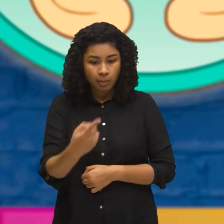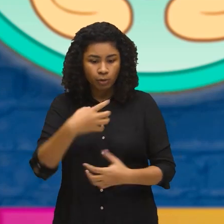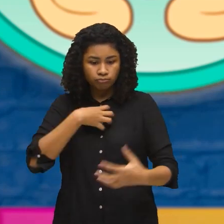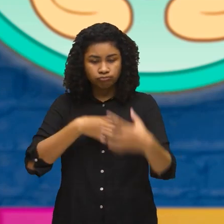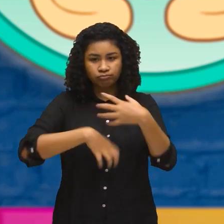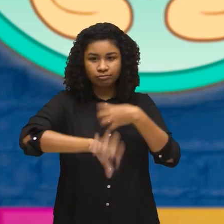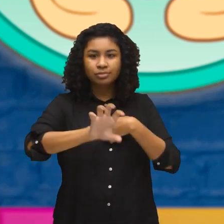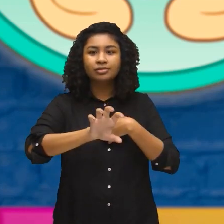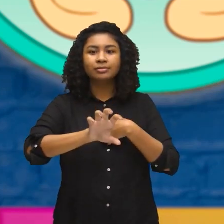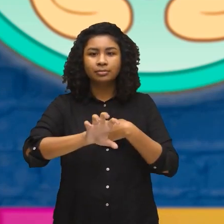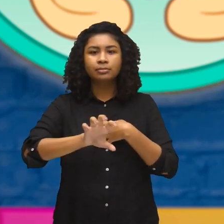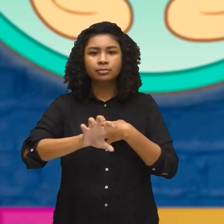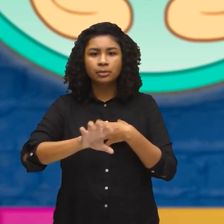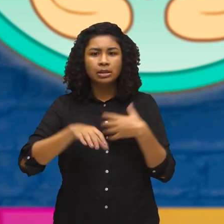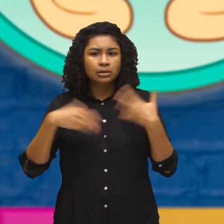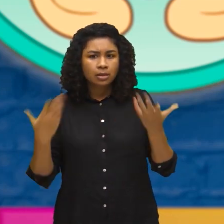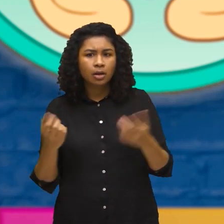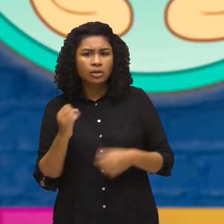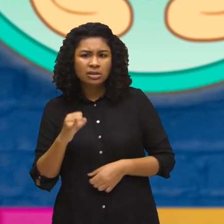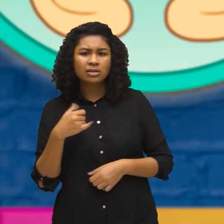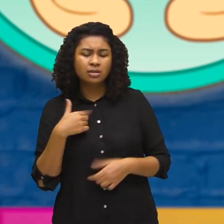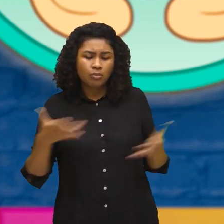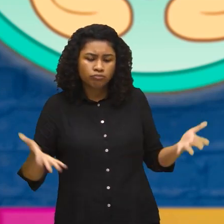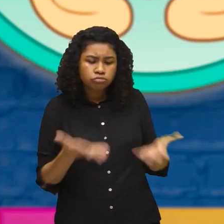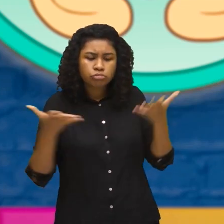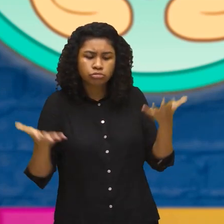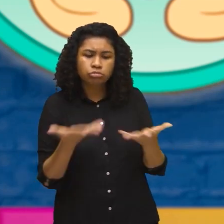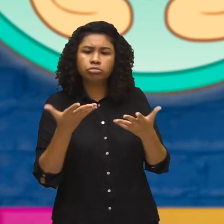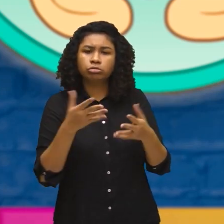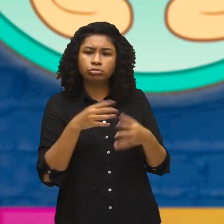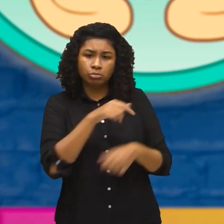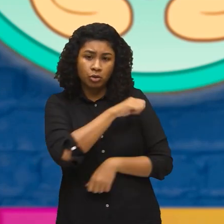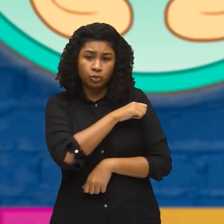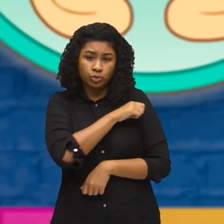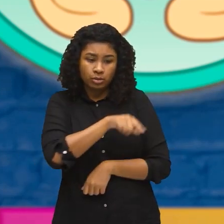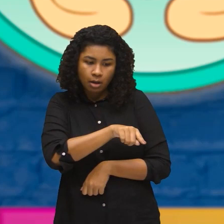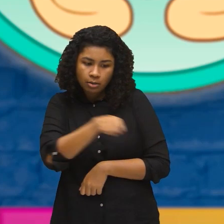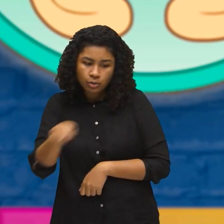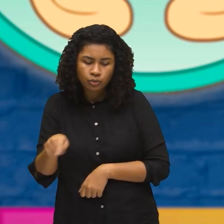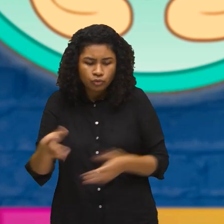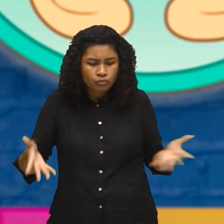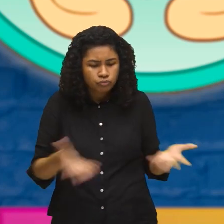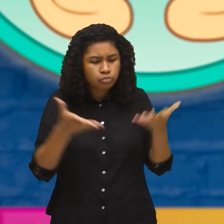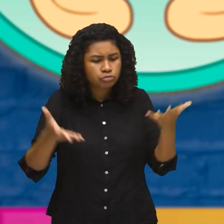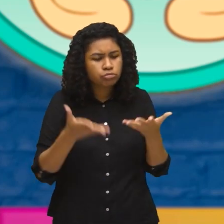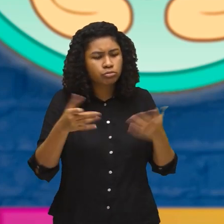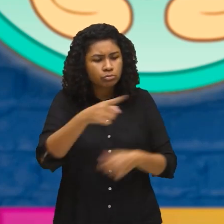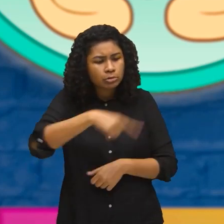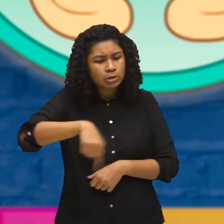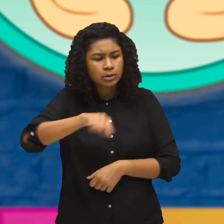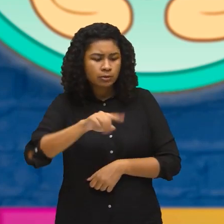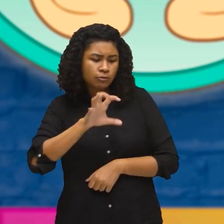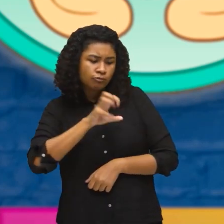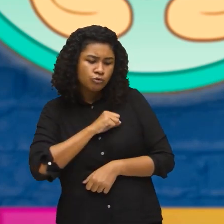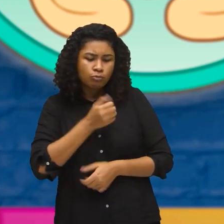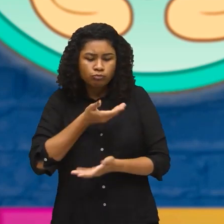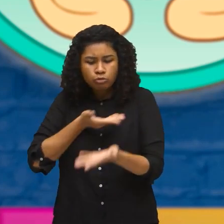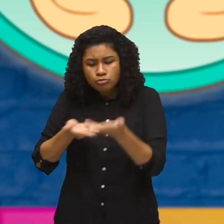trabalhar a amabilidade com os meus alunos, né? Isso vai verificar que haverá